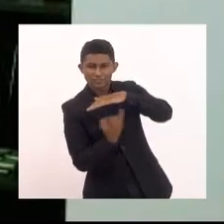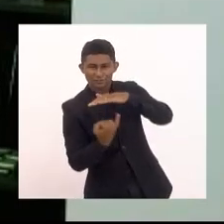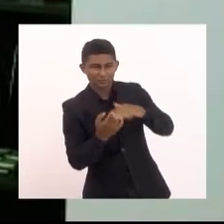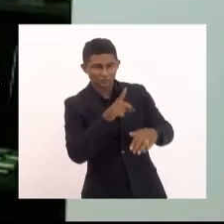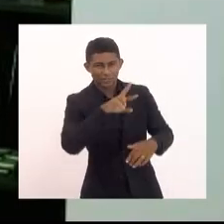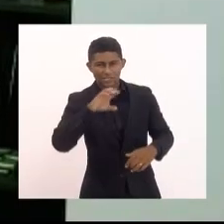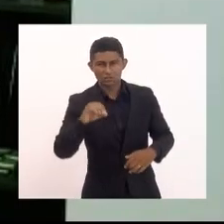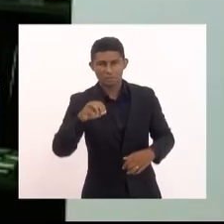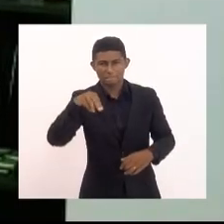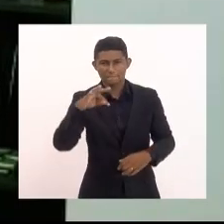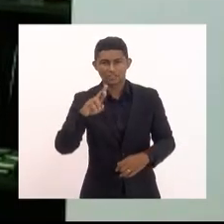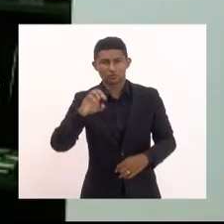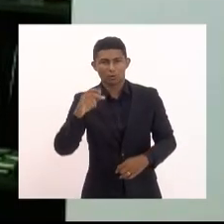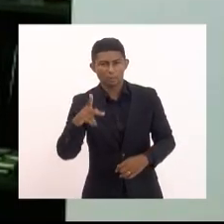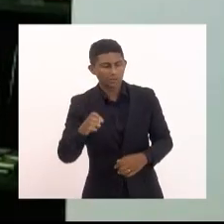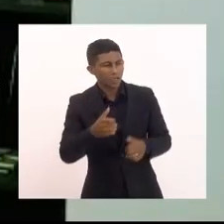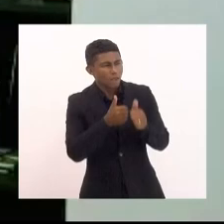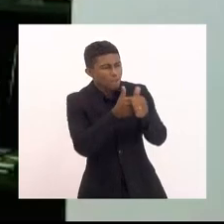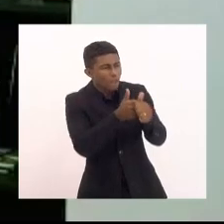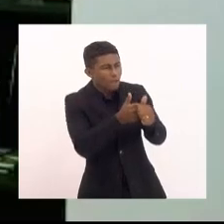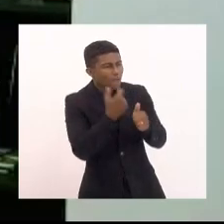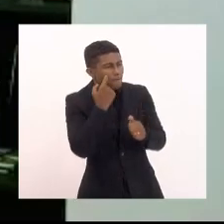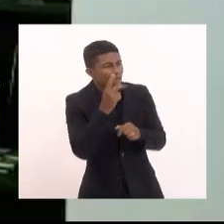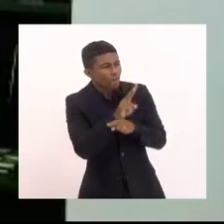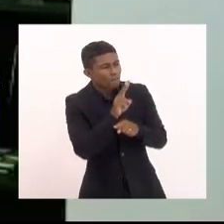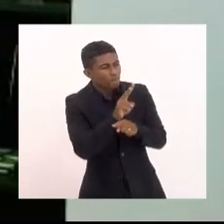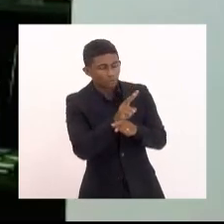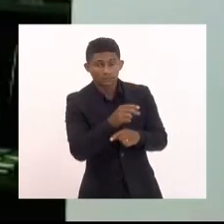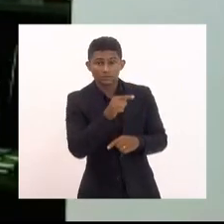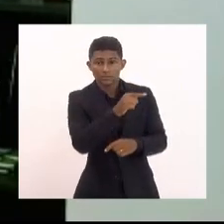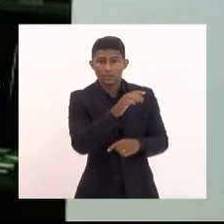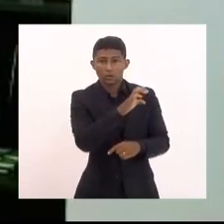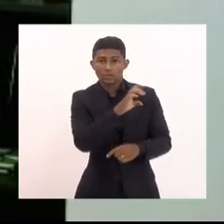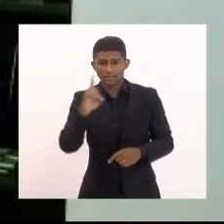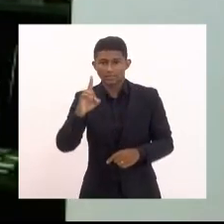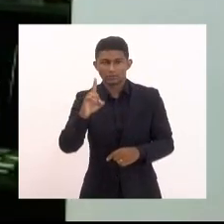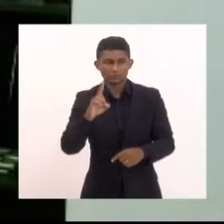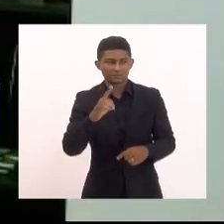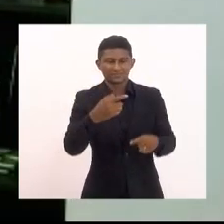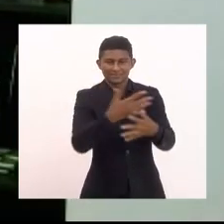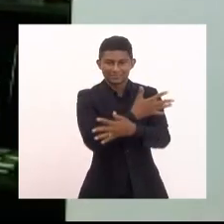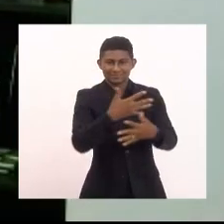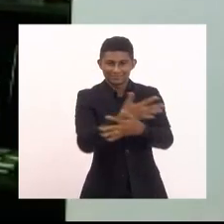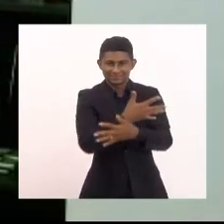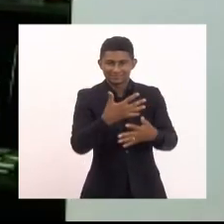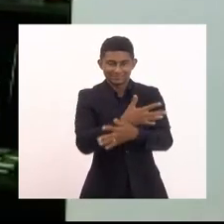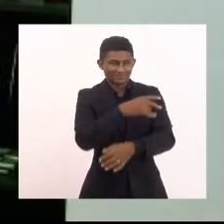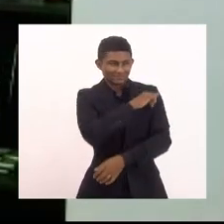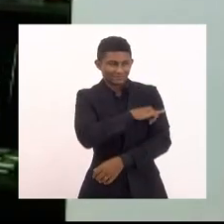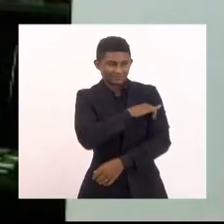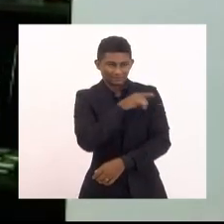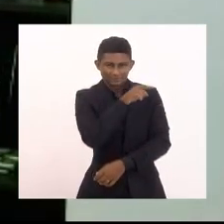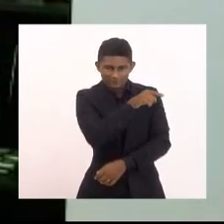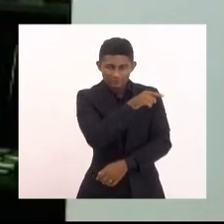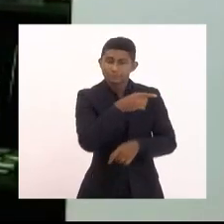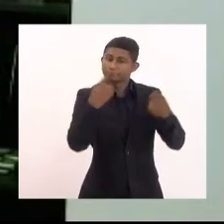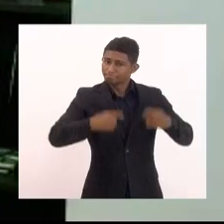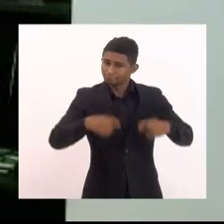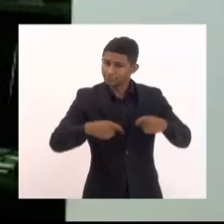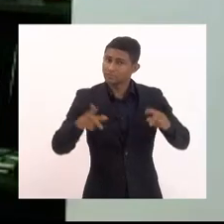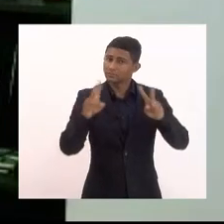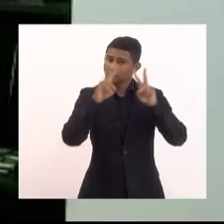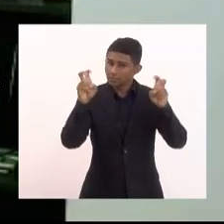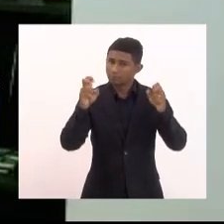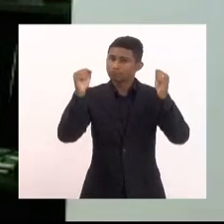E, evidentemente, essa coordenação da região metropolitana tem que falar sobre esse tema,